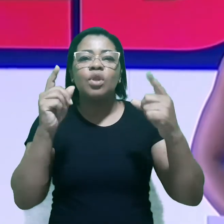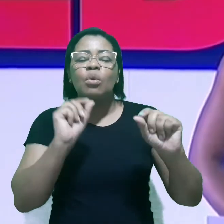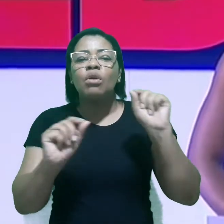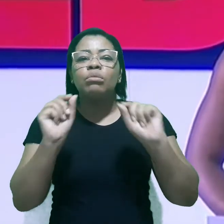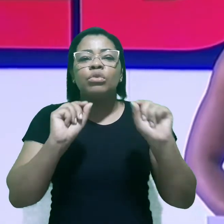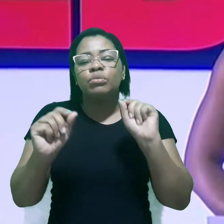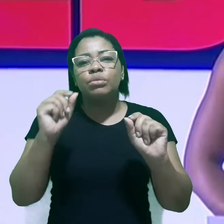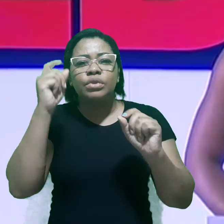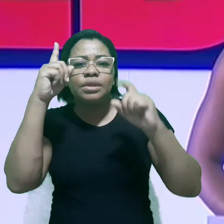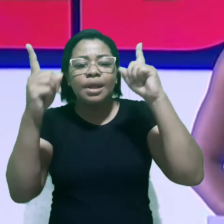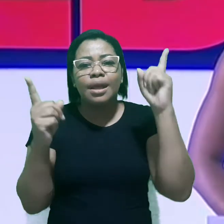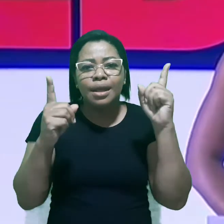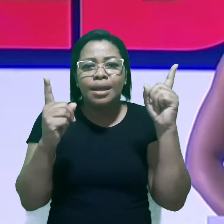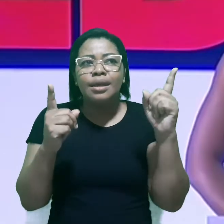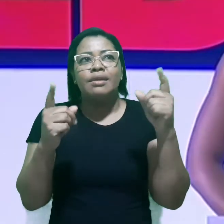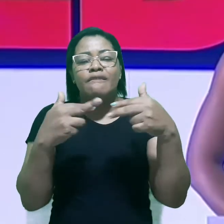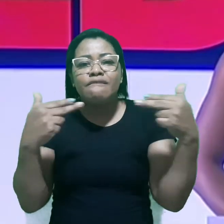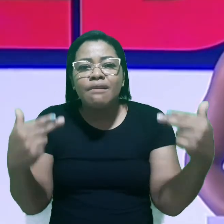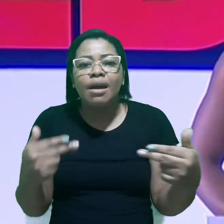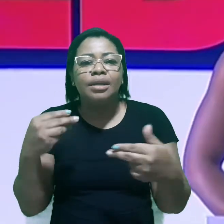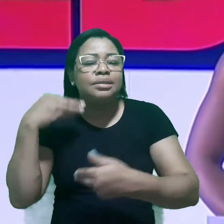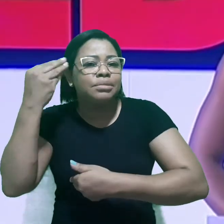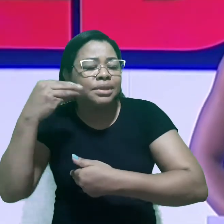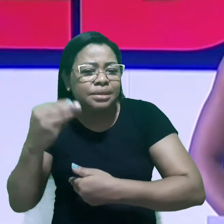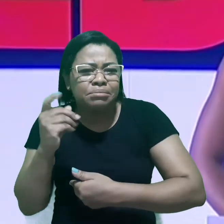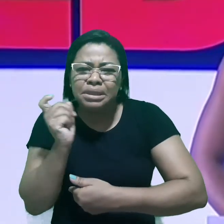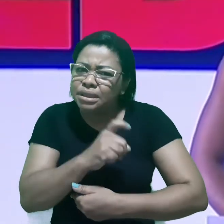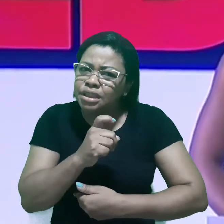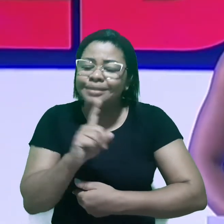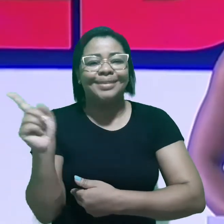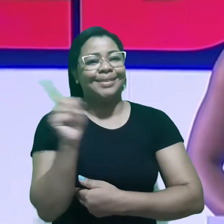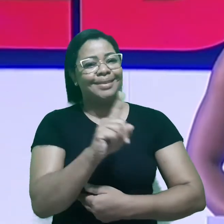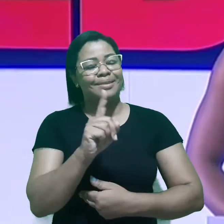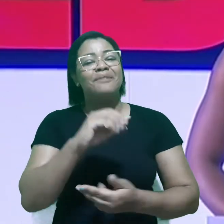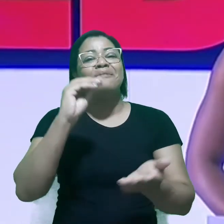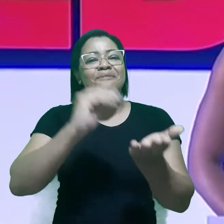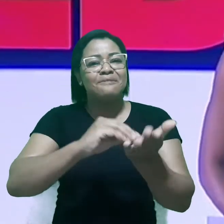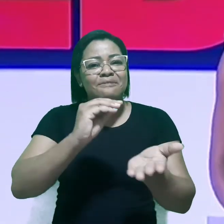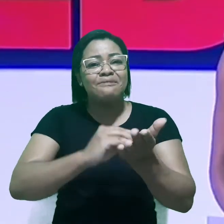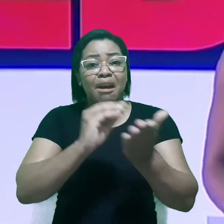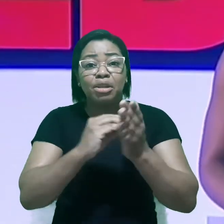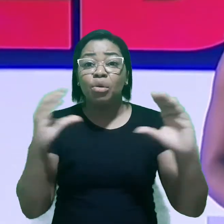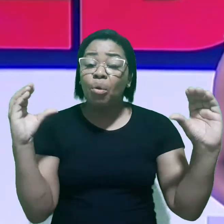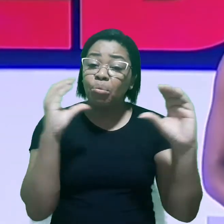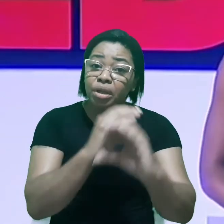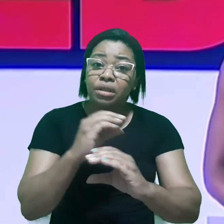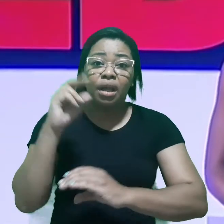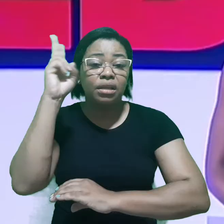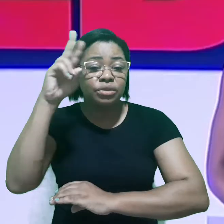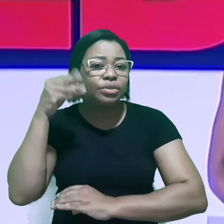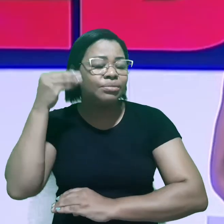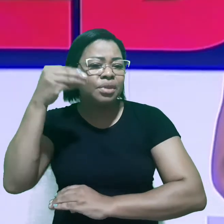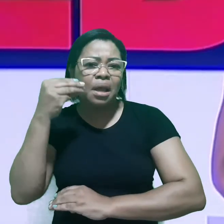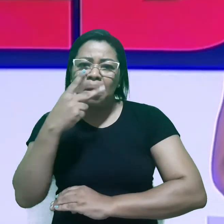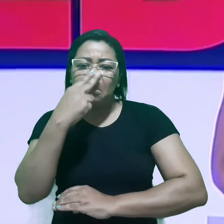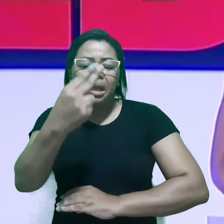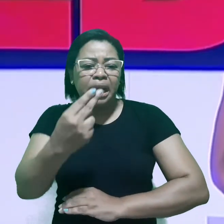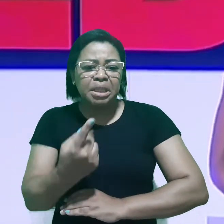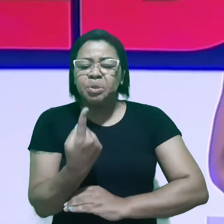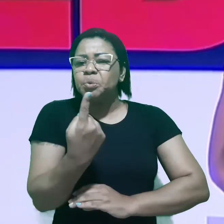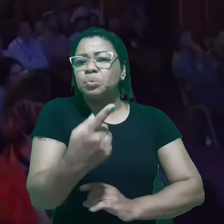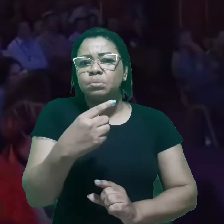sejam incompletos. Eles fazem uma história tornar-se a única história. Claro que a África é um continente repleto